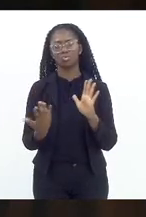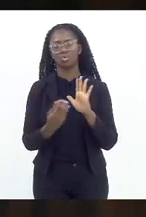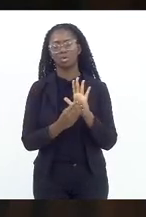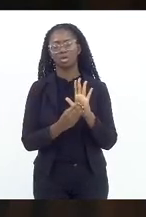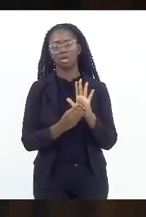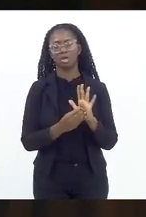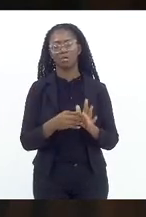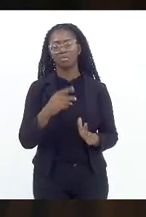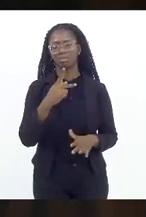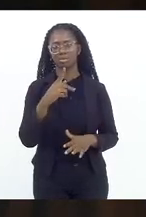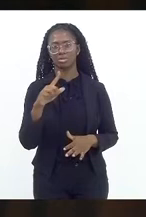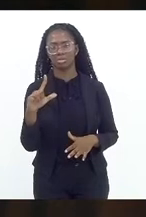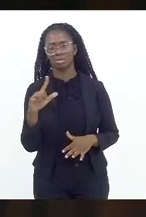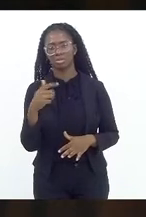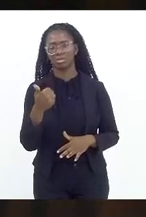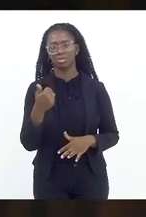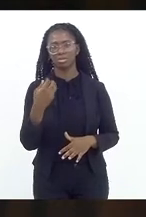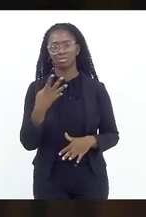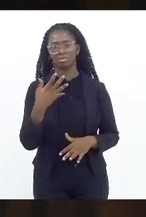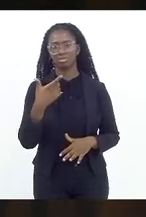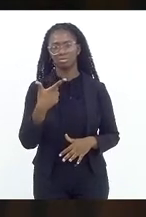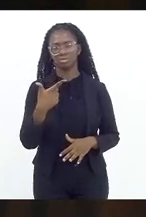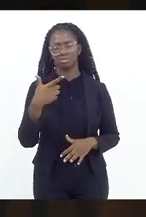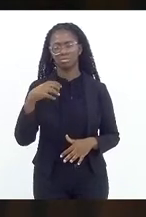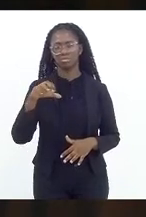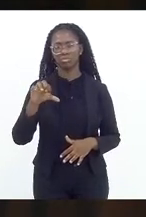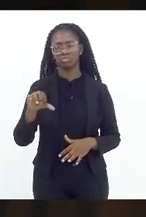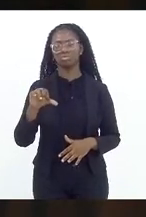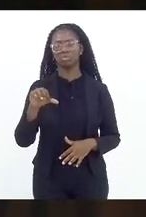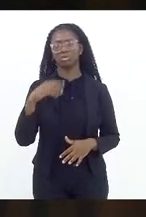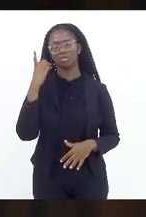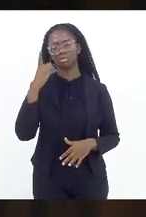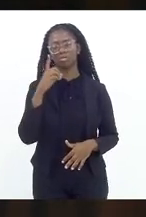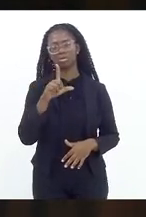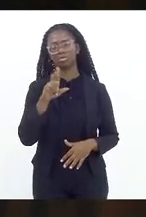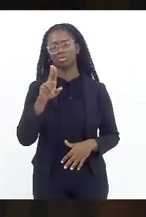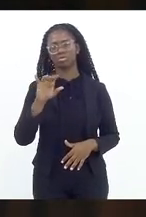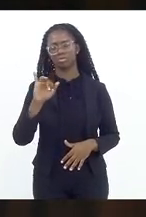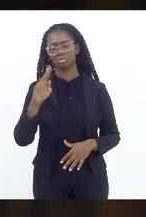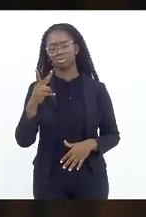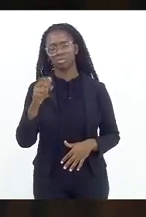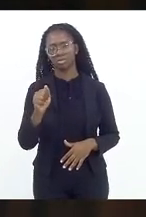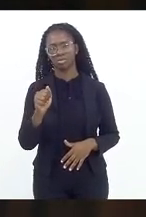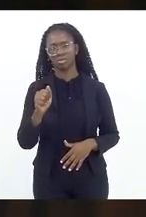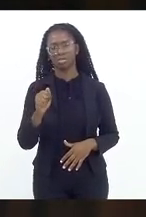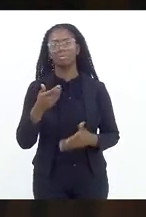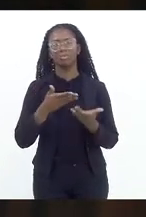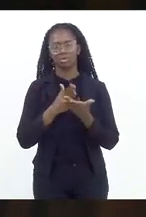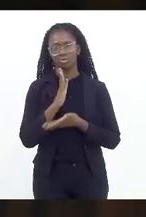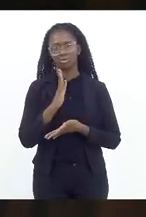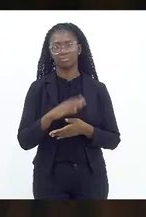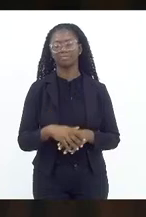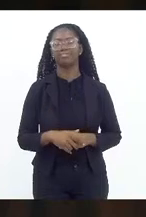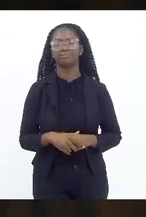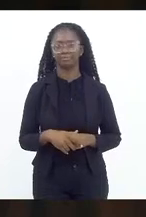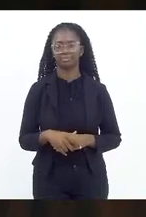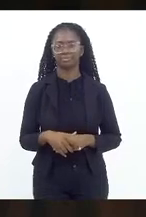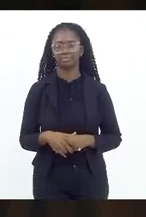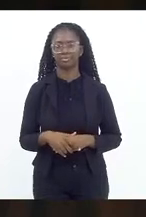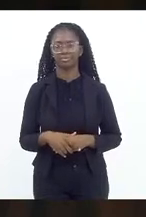do projeto 1429/2019, da deputada Lucinha. Os senhores que aprovam permaneçam como estão. Aprovado. Há sobre a